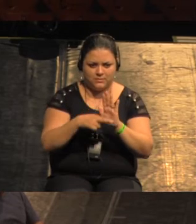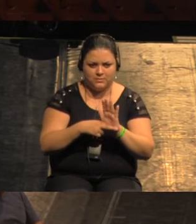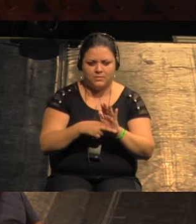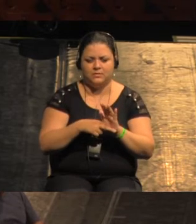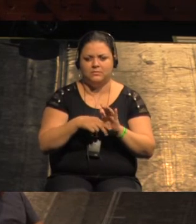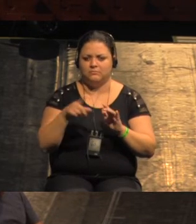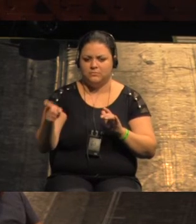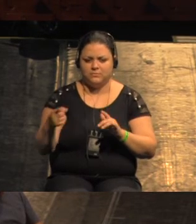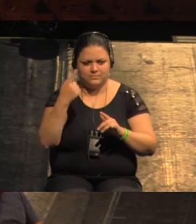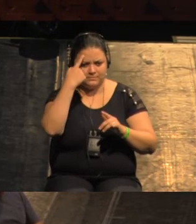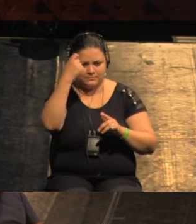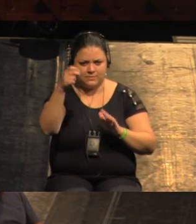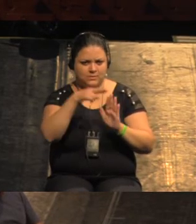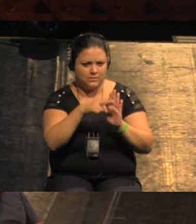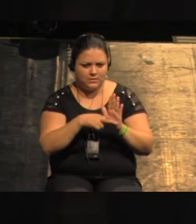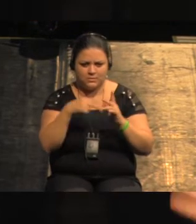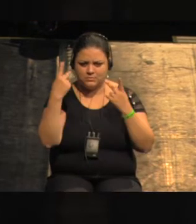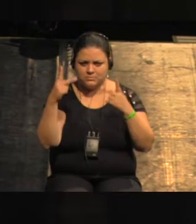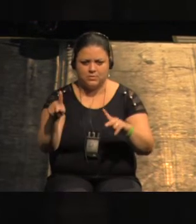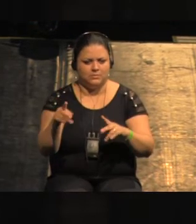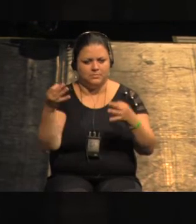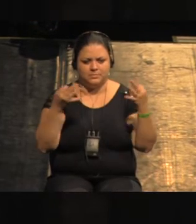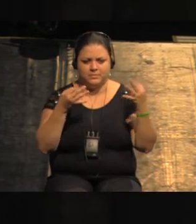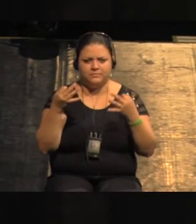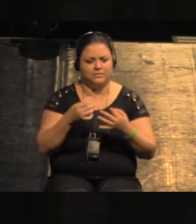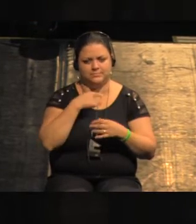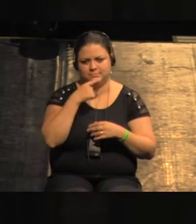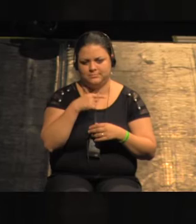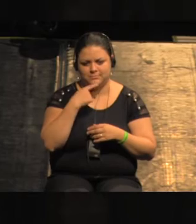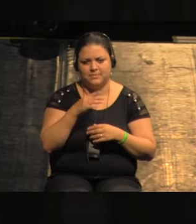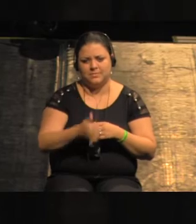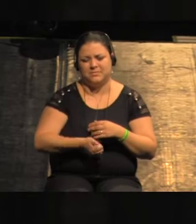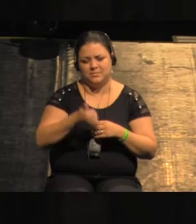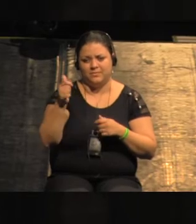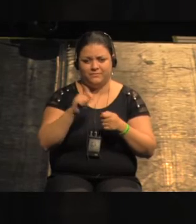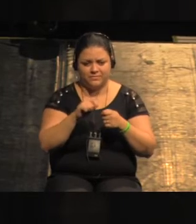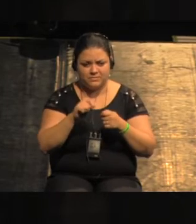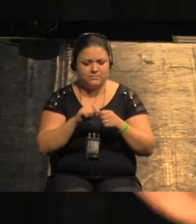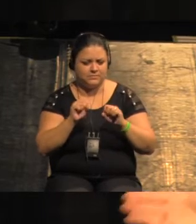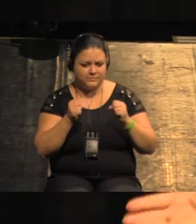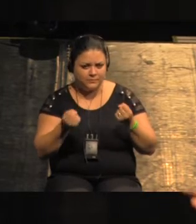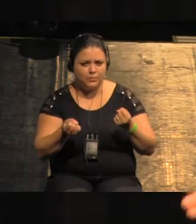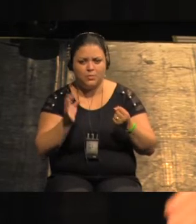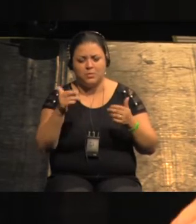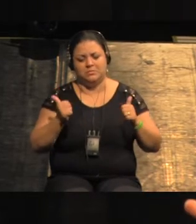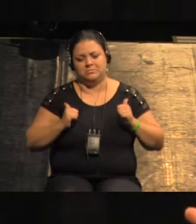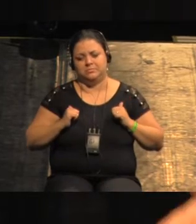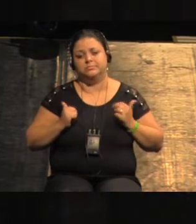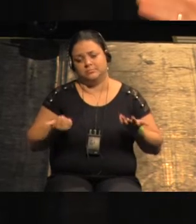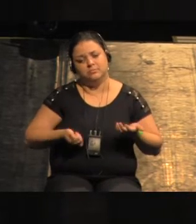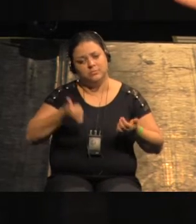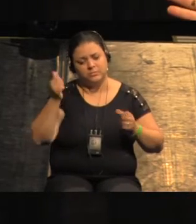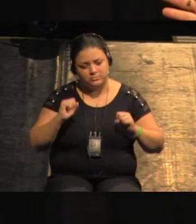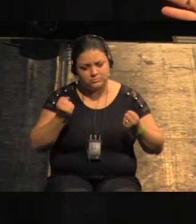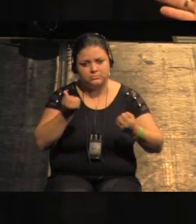contratos, faça a melhor regra que você conseguir imaginar. Nunca vai ser perfeita, mas é melhor fazer. porque é melhor fazer e gentrificar do que não fazer nada